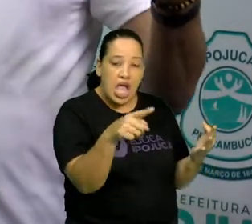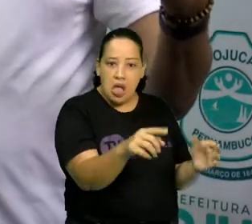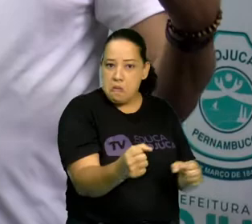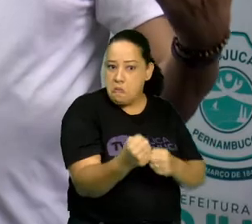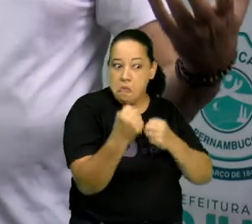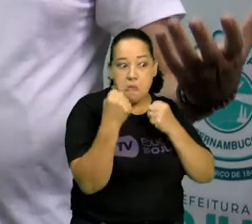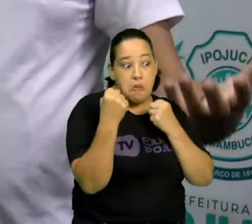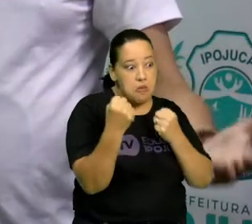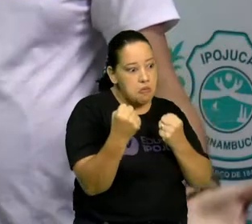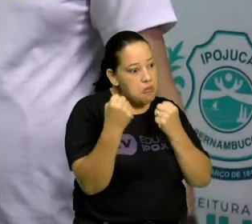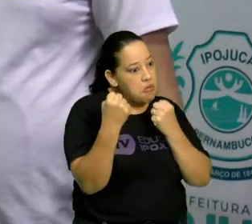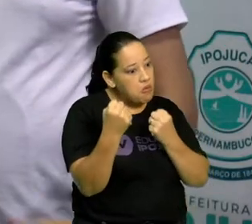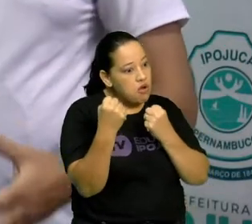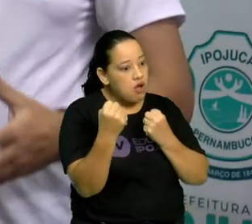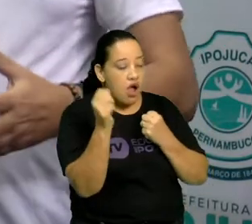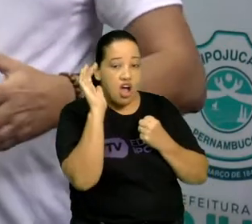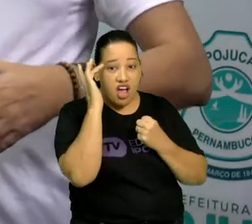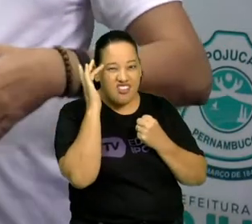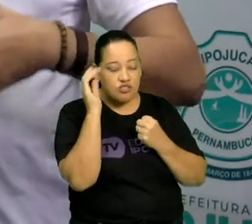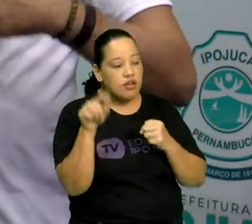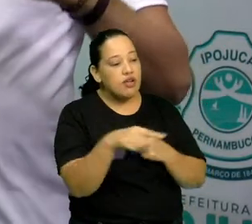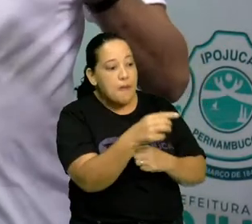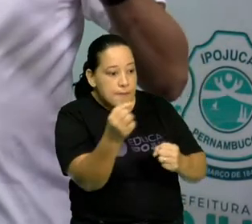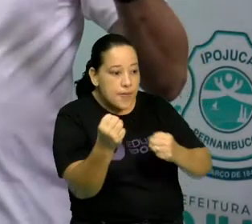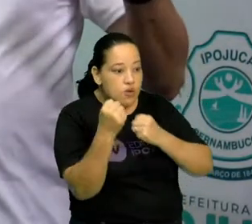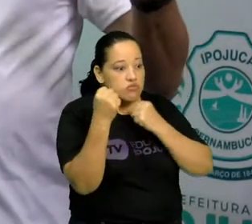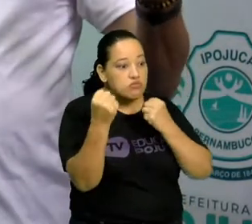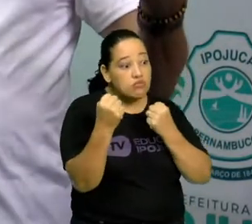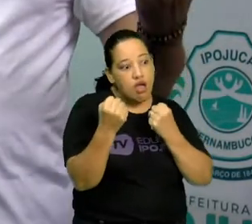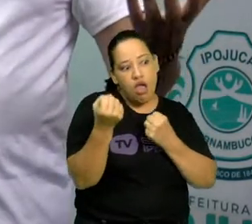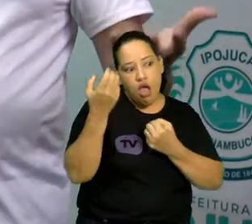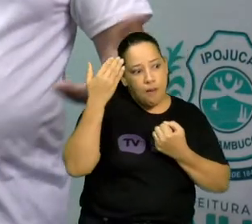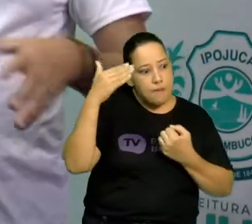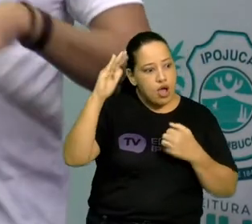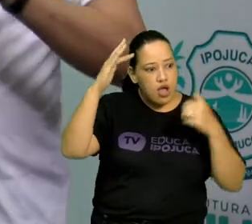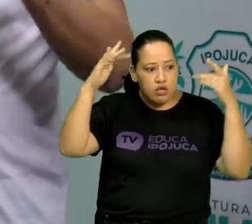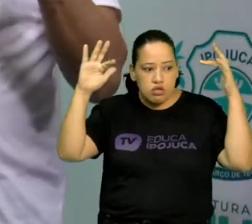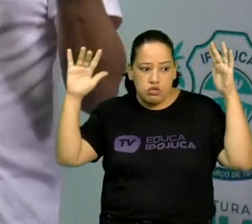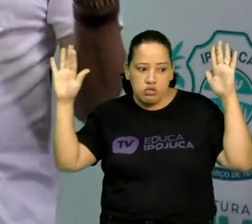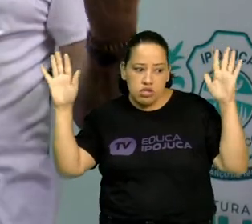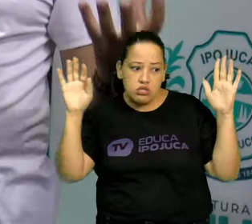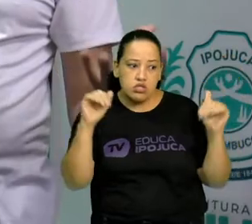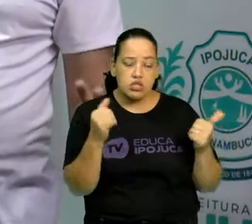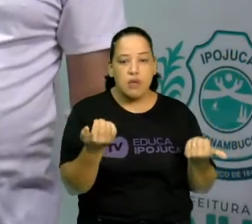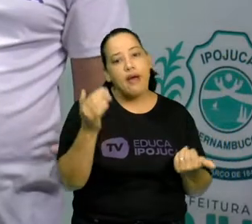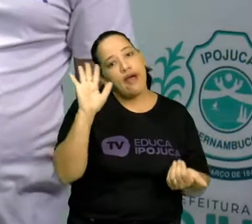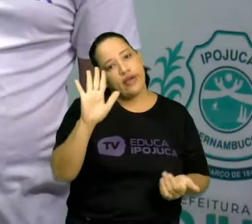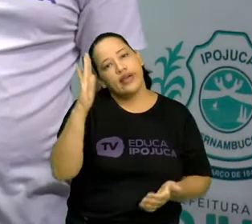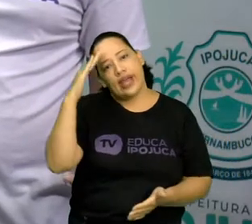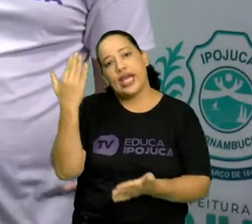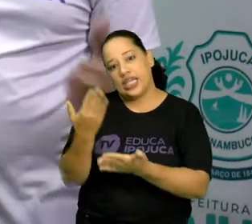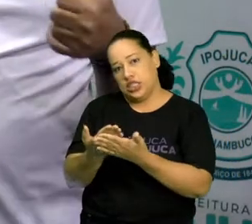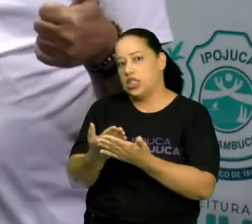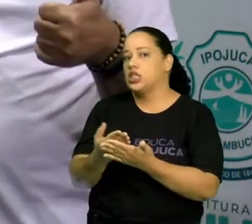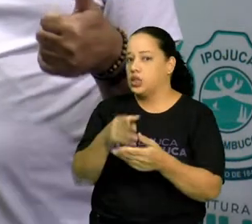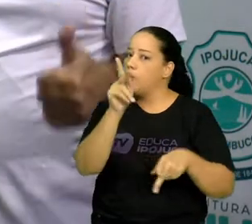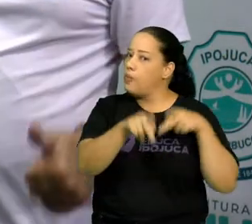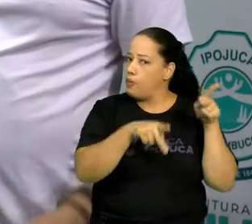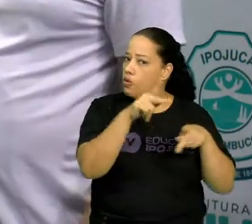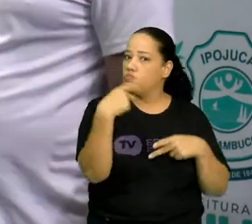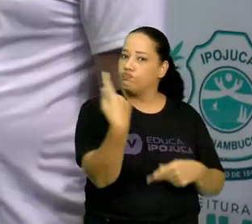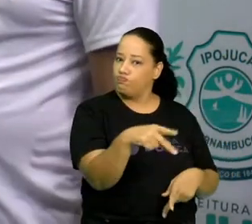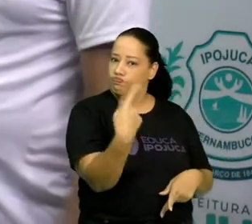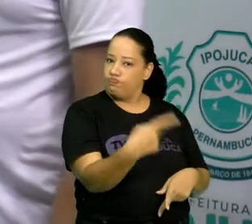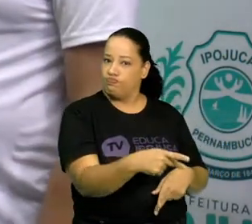poderes mediúnicos, poderes além da imaginação. Mas é uma coisa de crendice popular, na verdade.